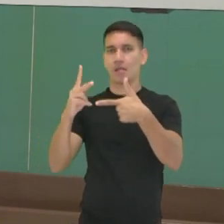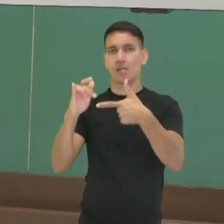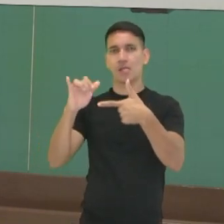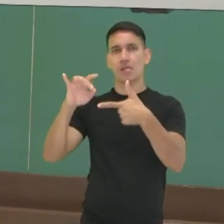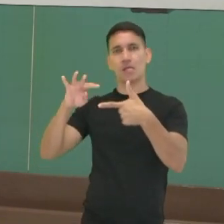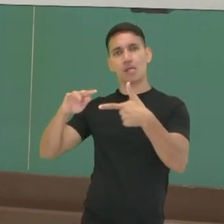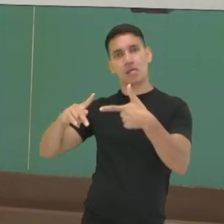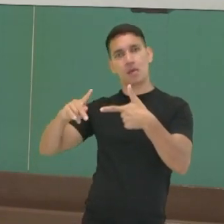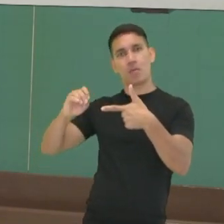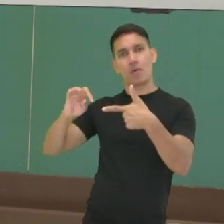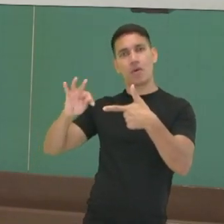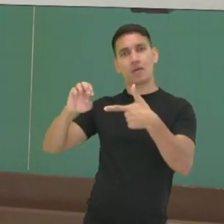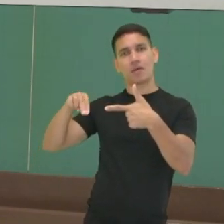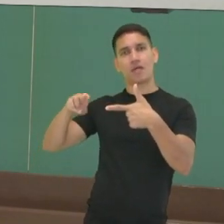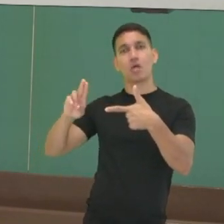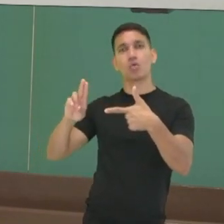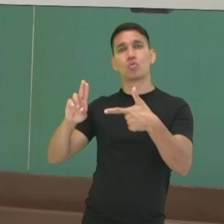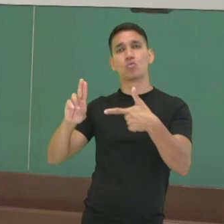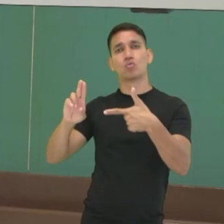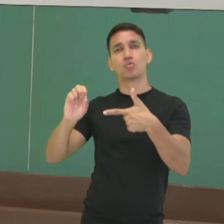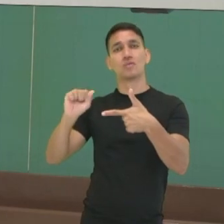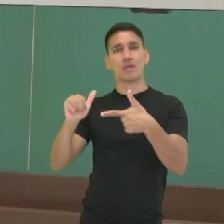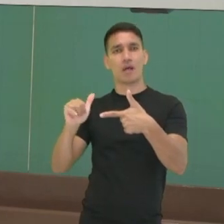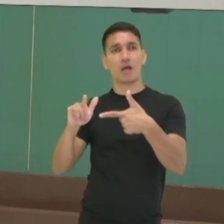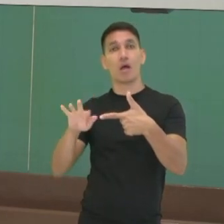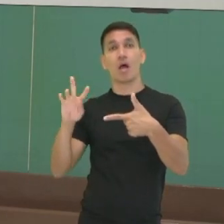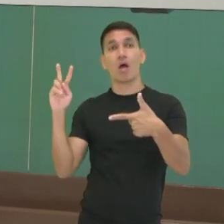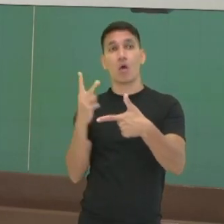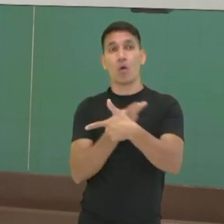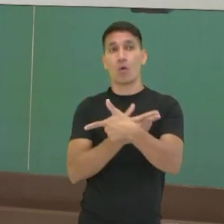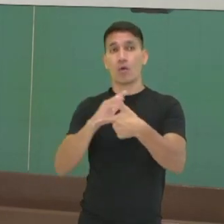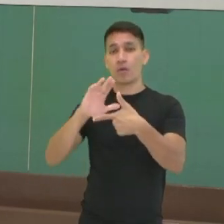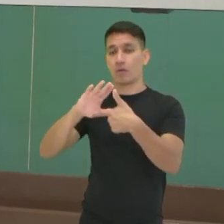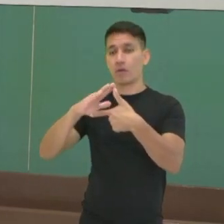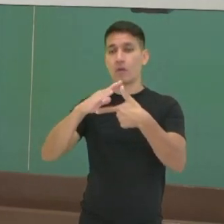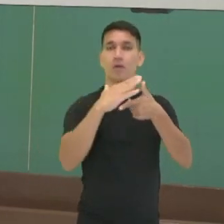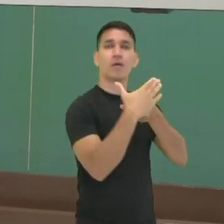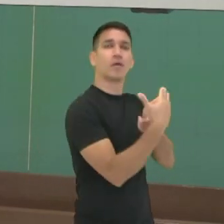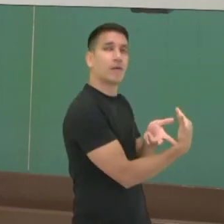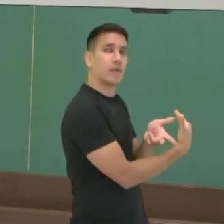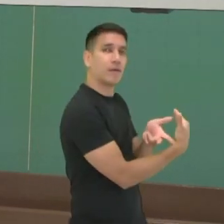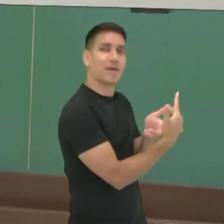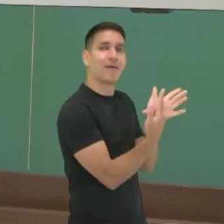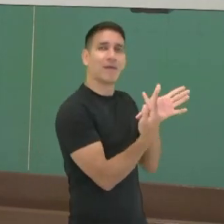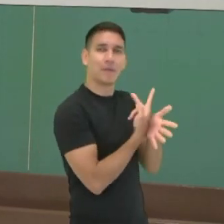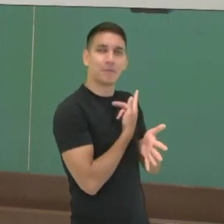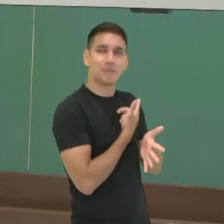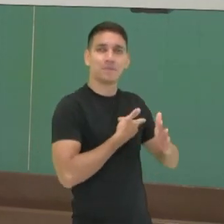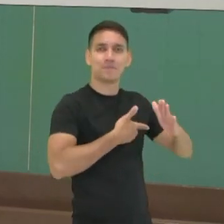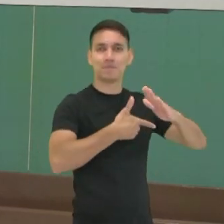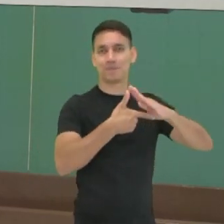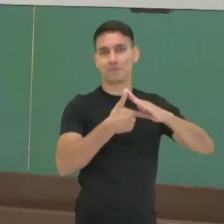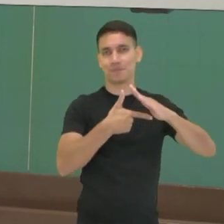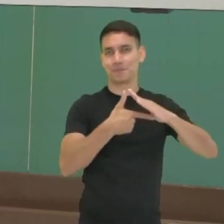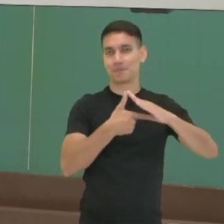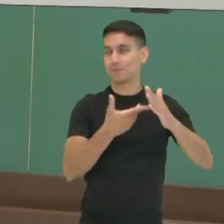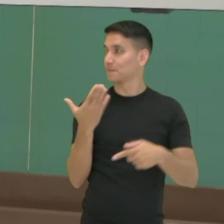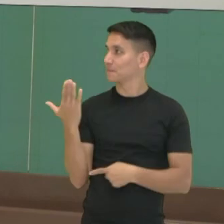estava à direita teve uma reflexão, ó, dobrei e veio parar do lado